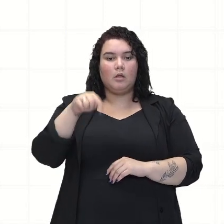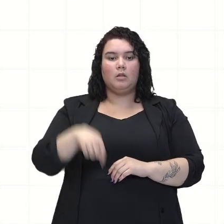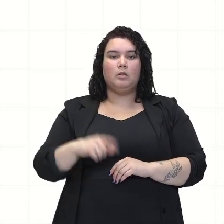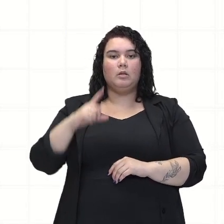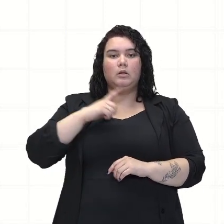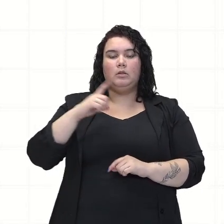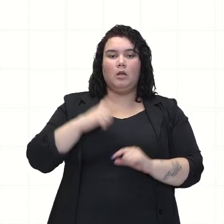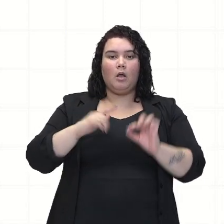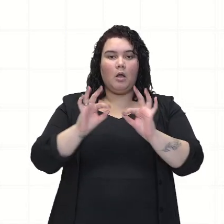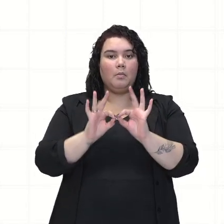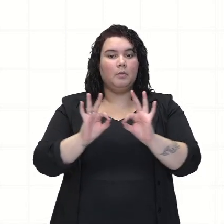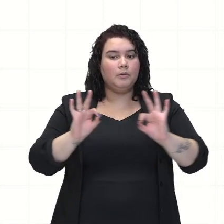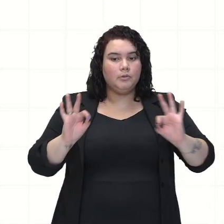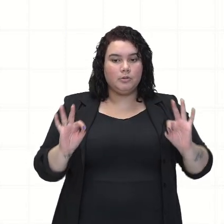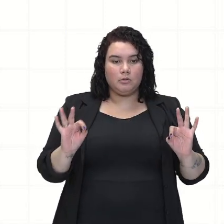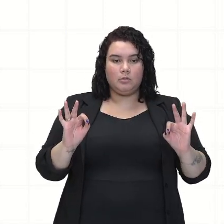aqui.